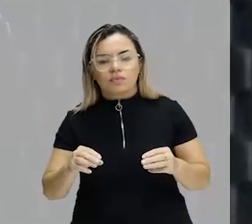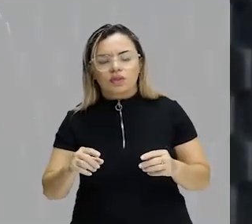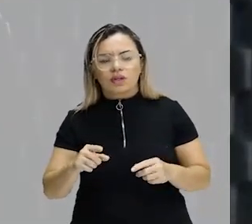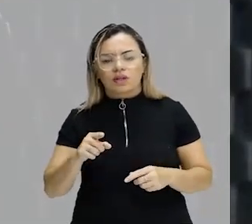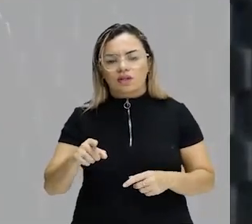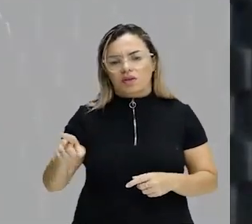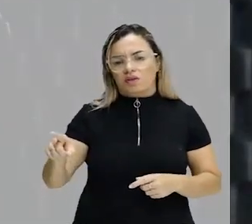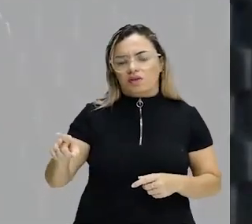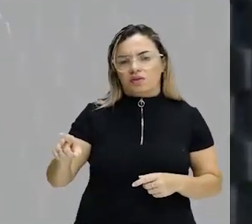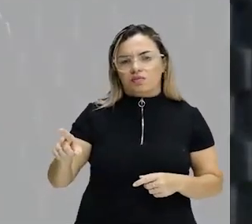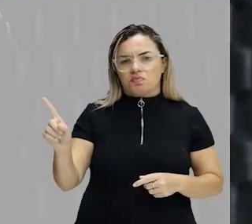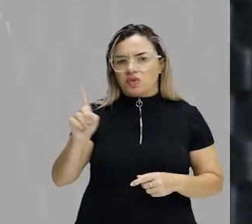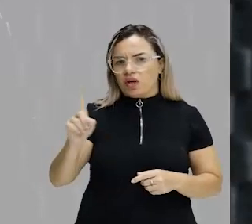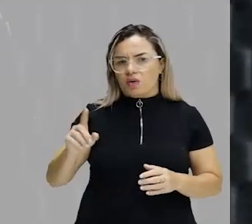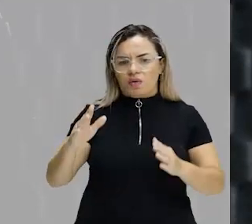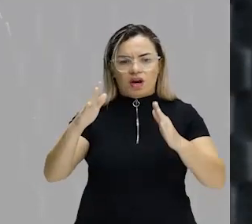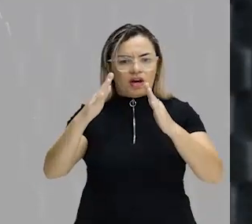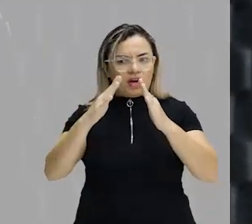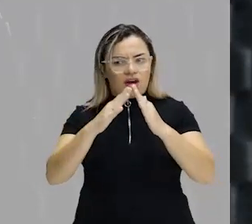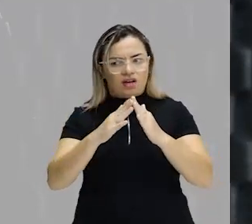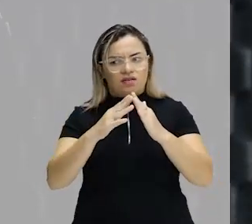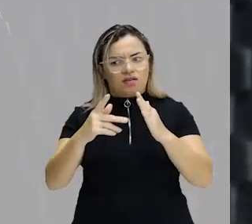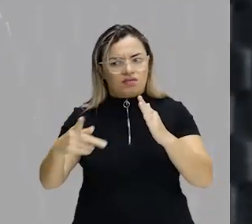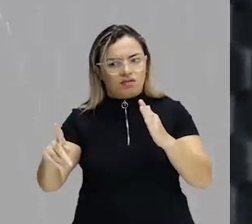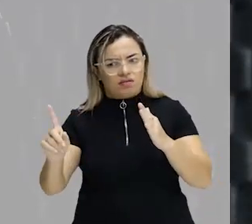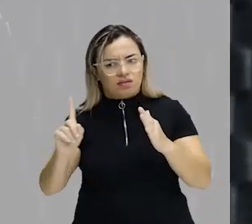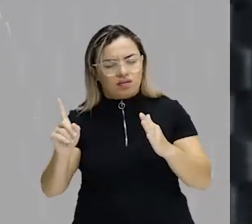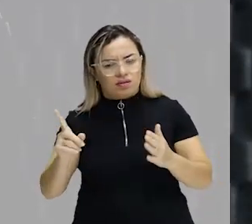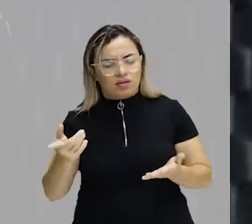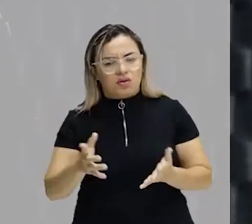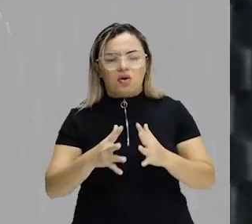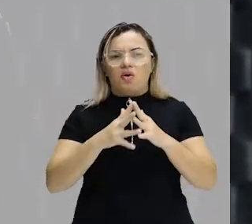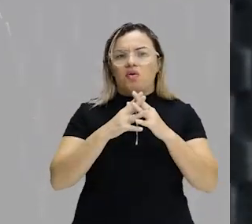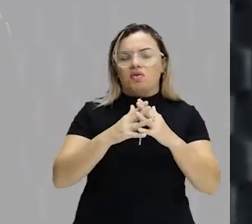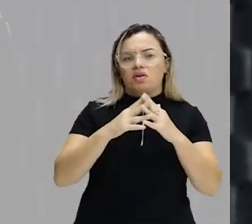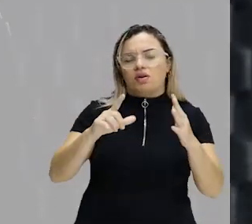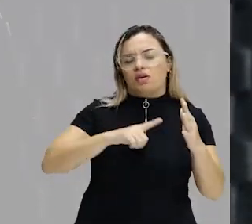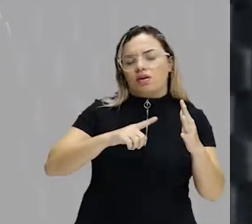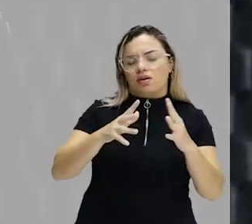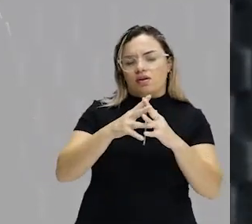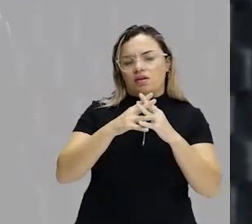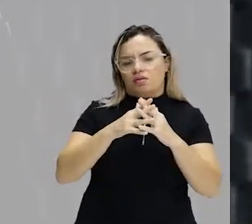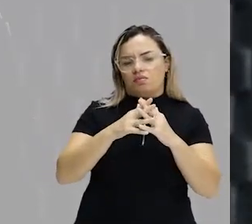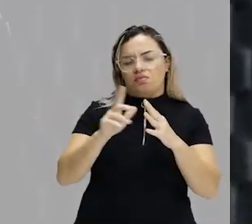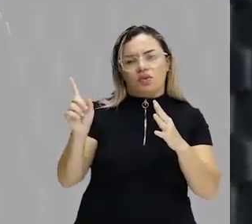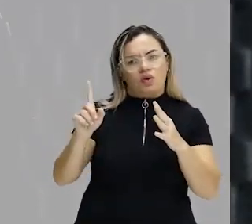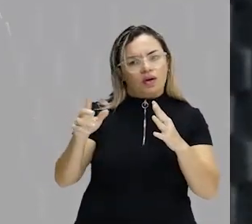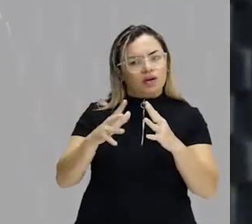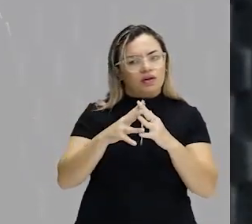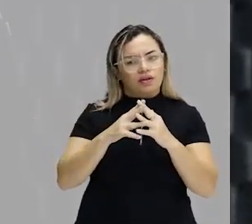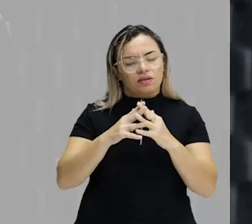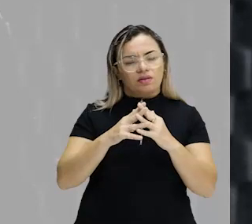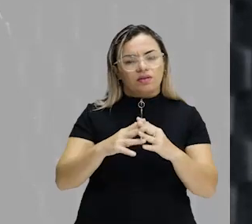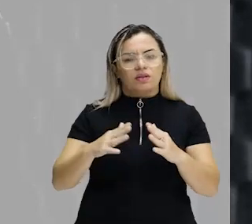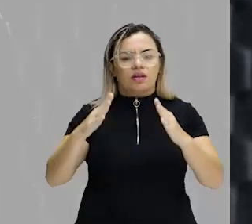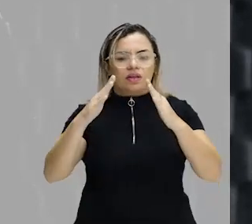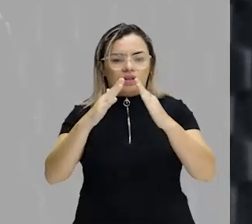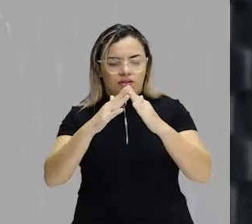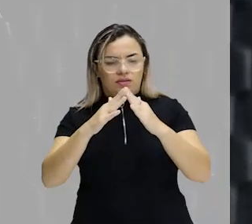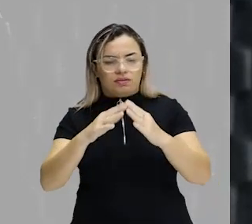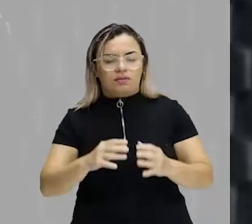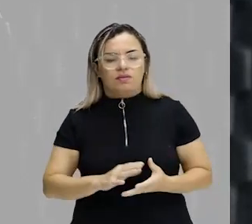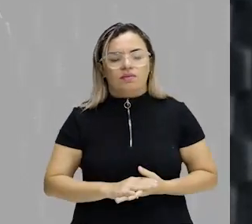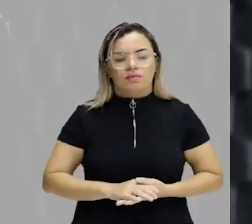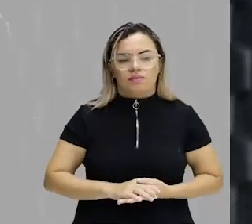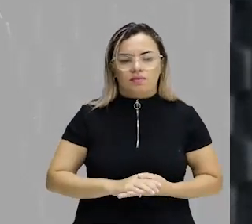na casa, eles não se meteram, eles saíram. Porque, afinal de contas, aquilo não é a casa deles. Entendeu?